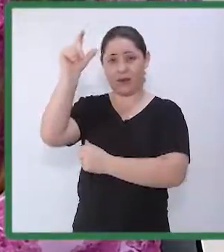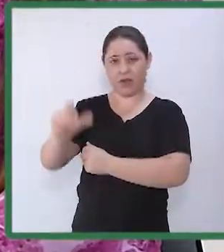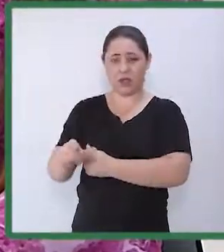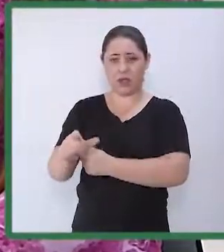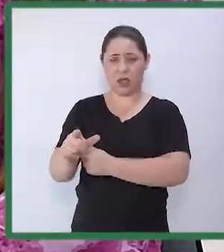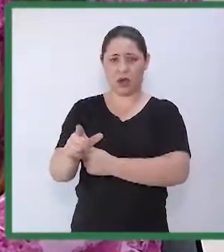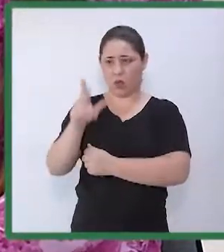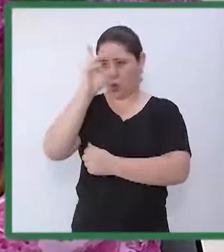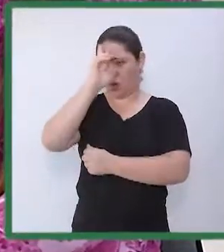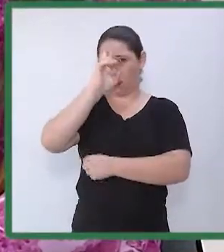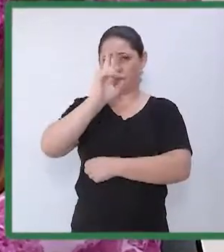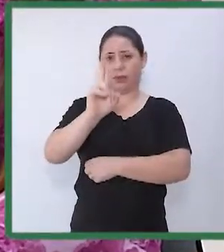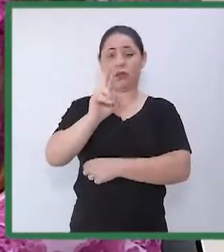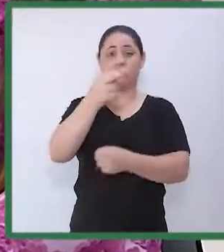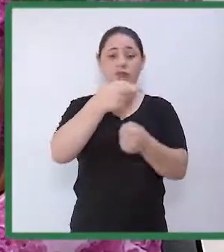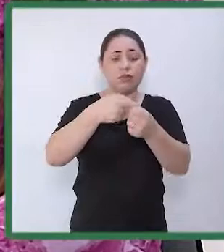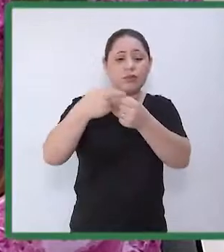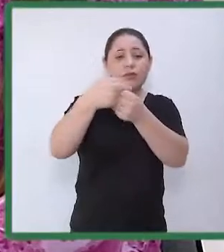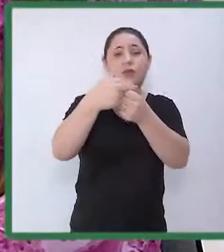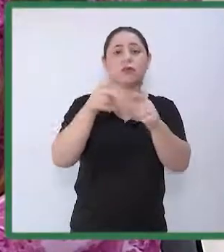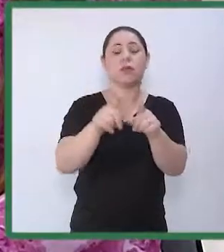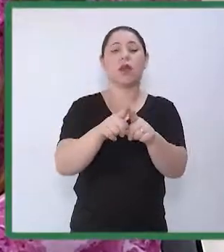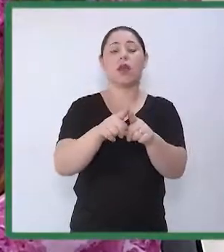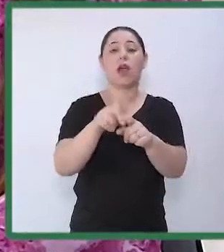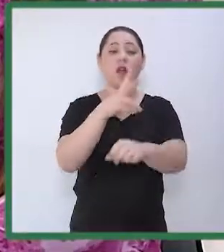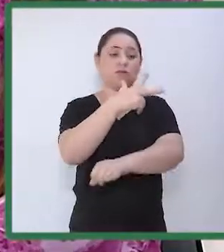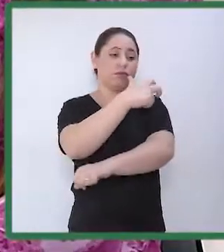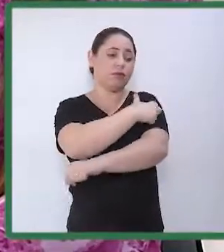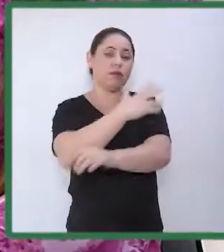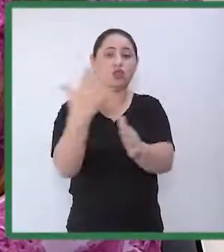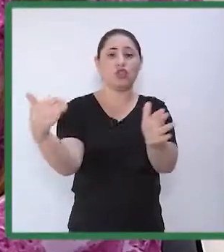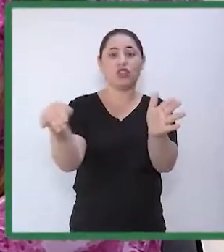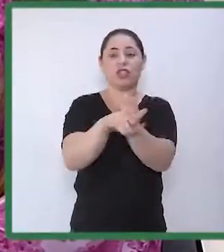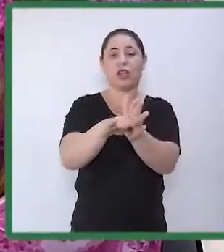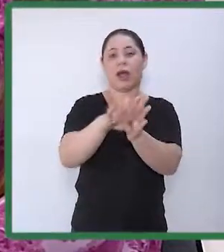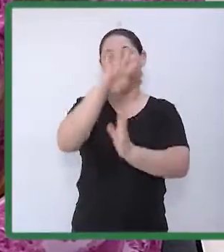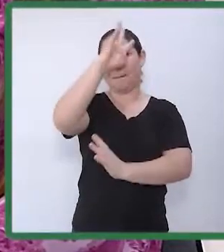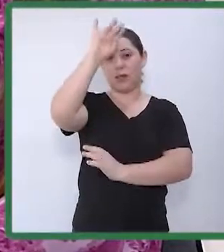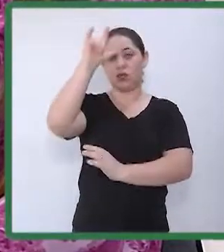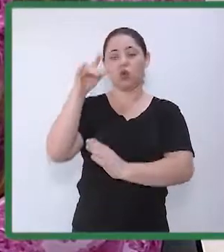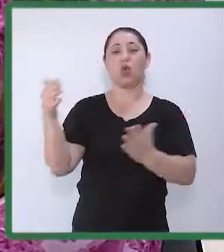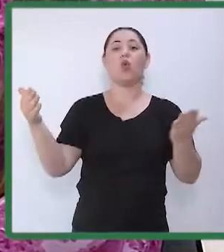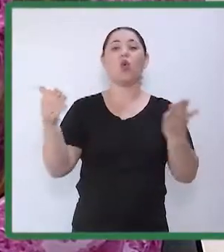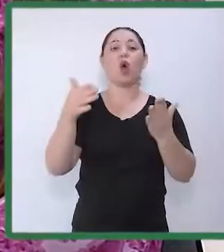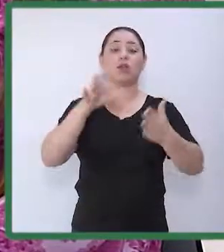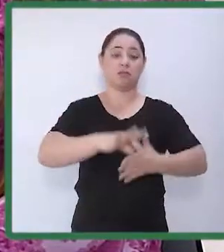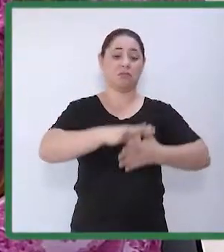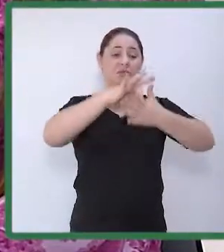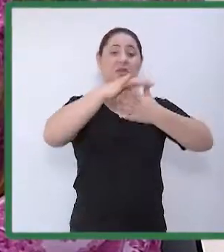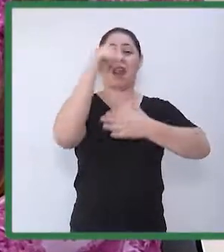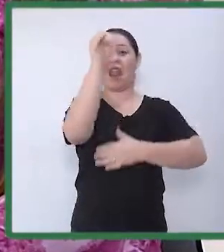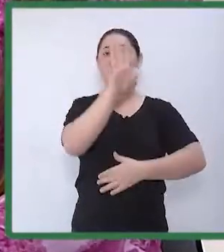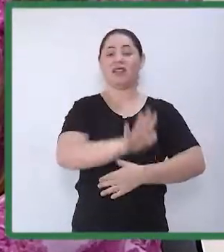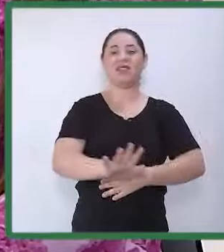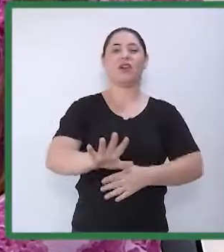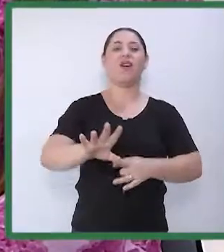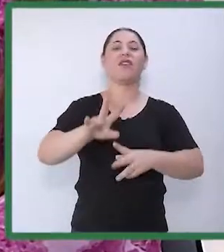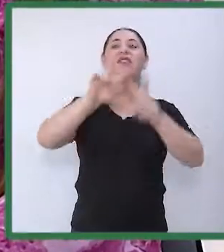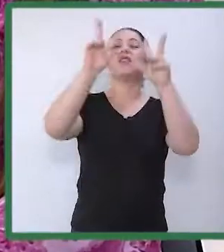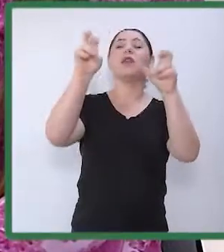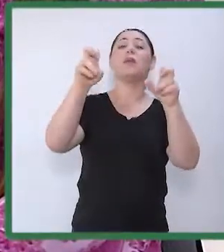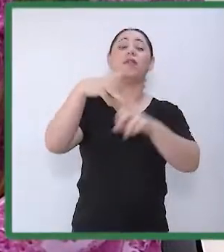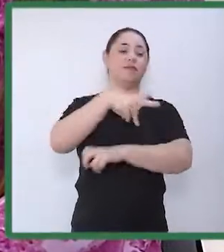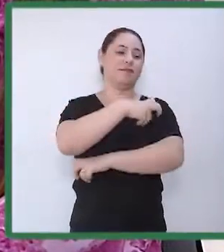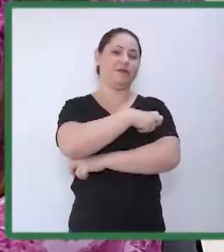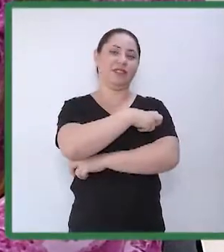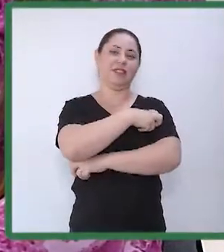prefeituras, junto aos representantes aí do interior, para que a vacinação chegasse. Mato Grosso do Sul hoje fosse destaque nacional quando o assunto